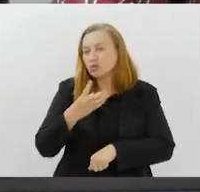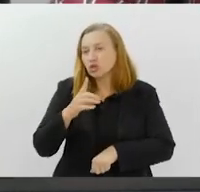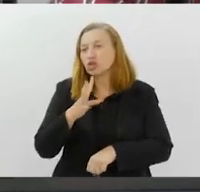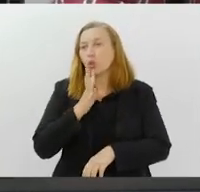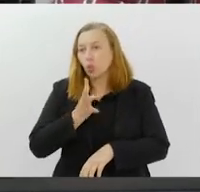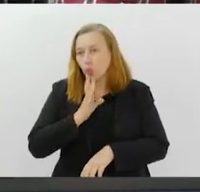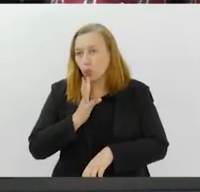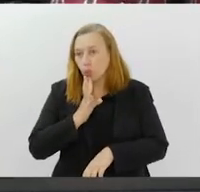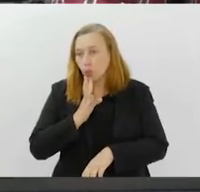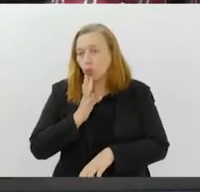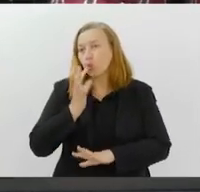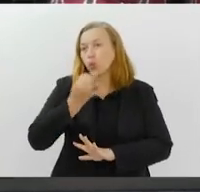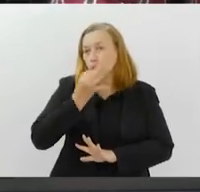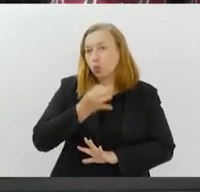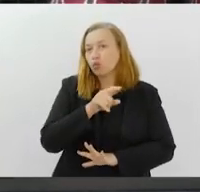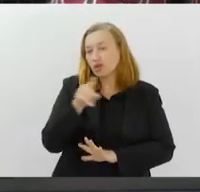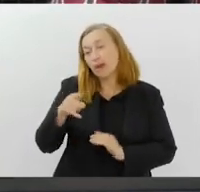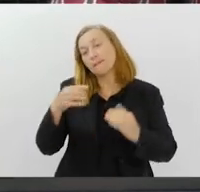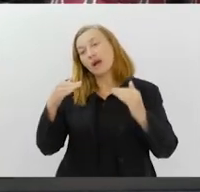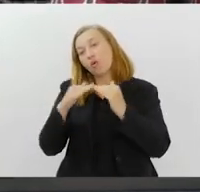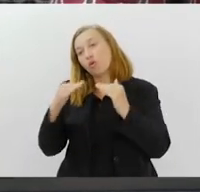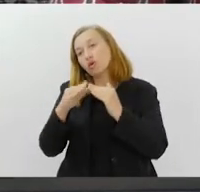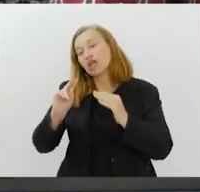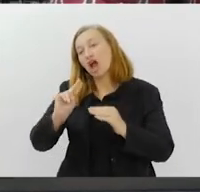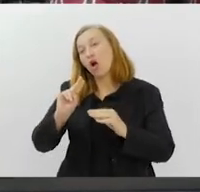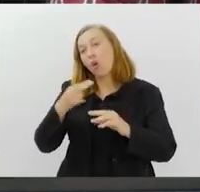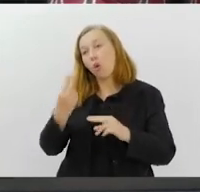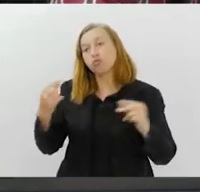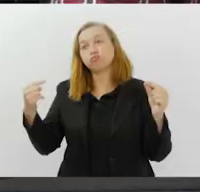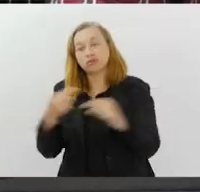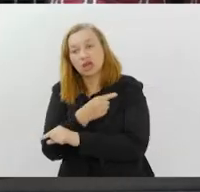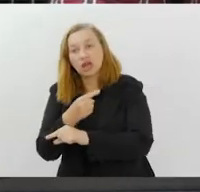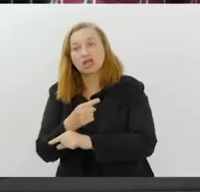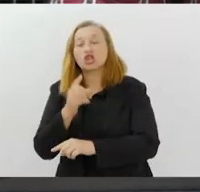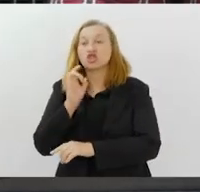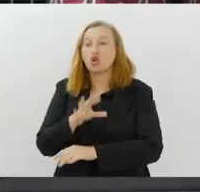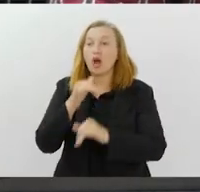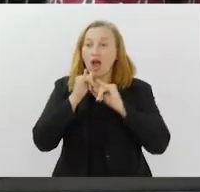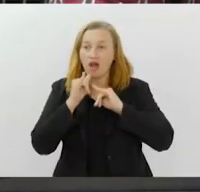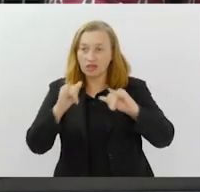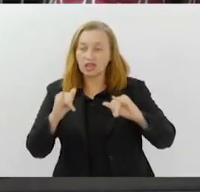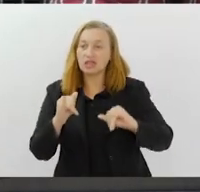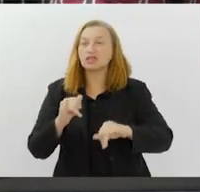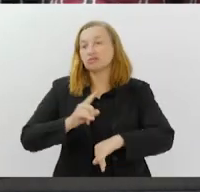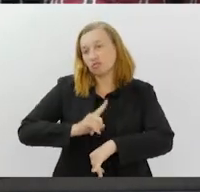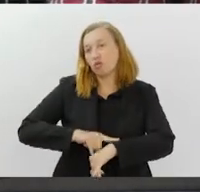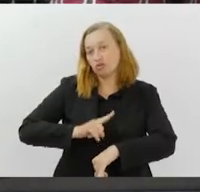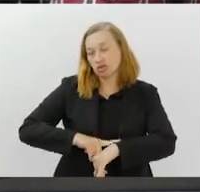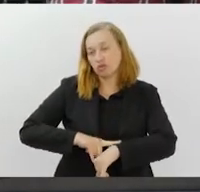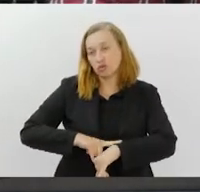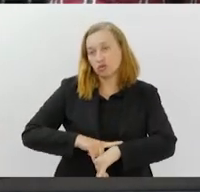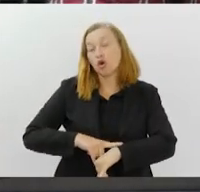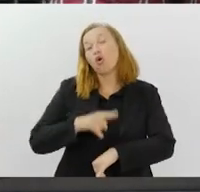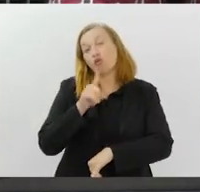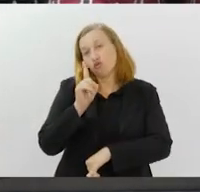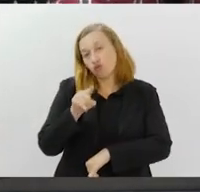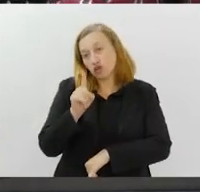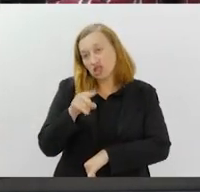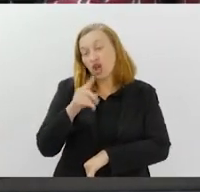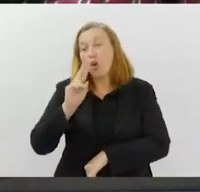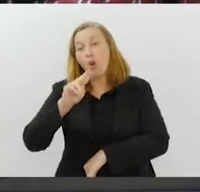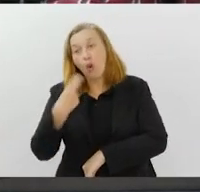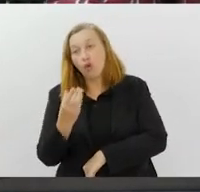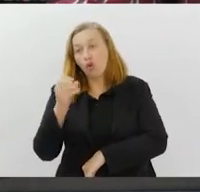sugestões até para concordar ou discordar delas então fica só avisado que em algum momento você ou Coronel